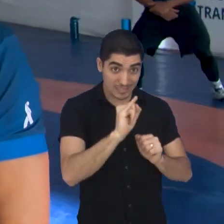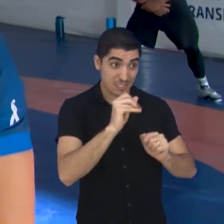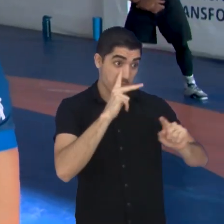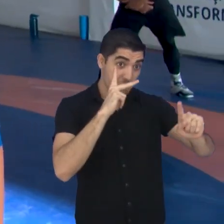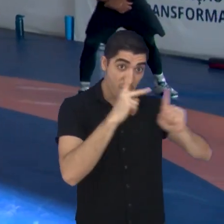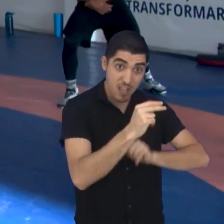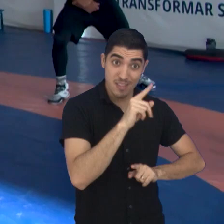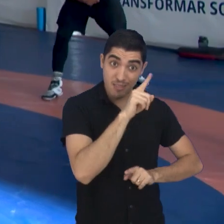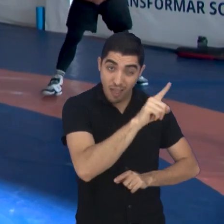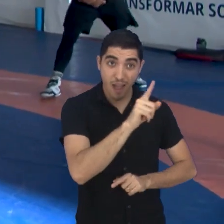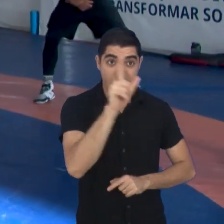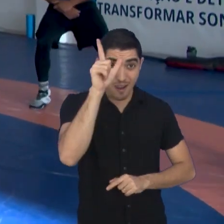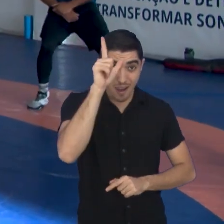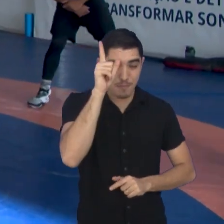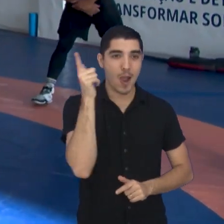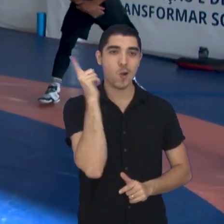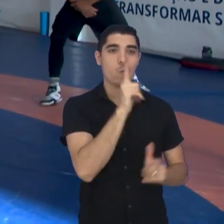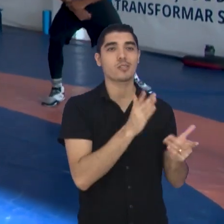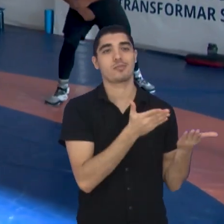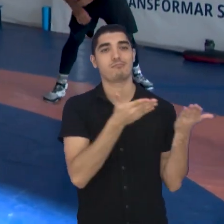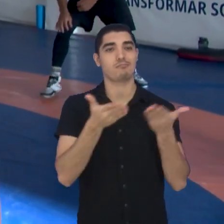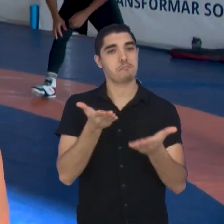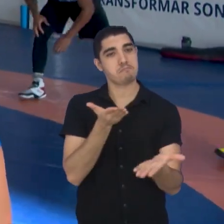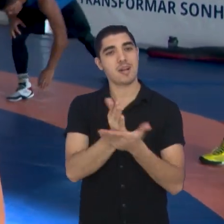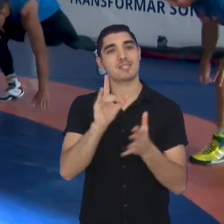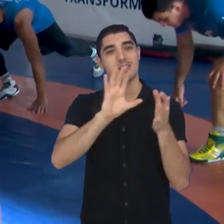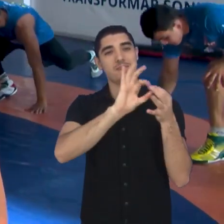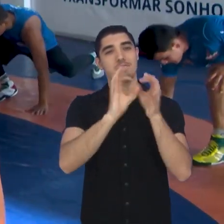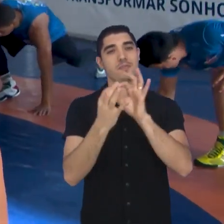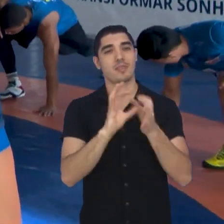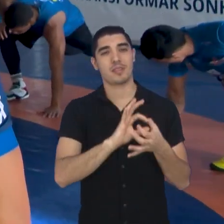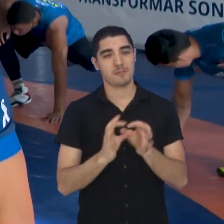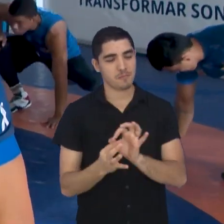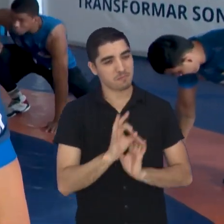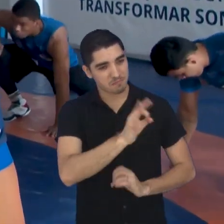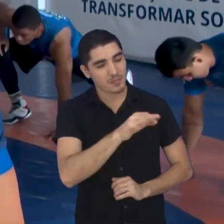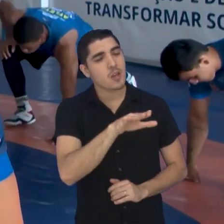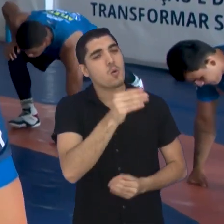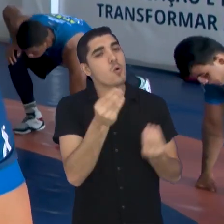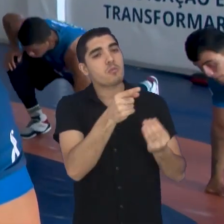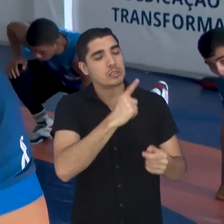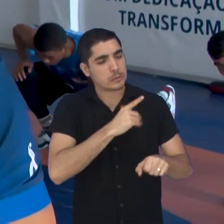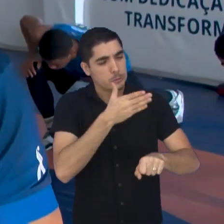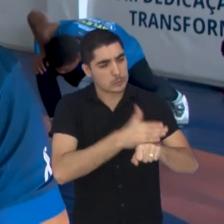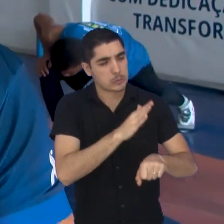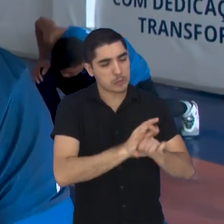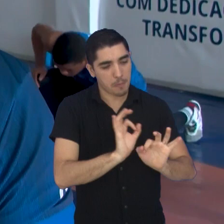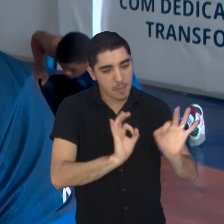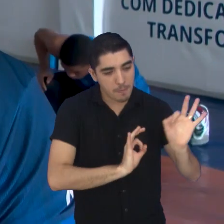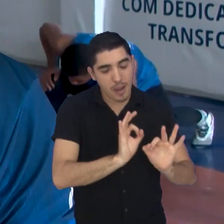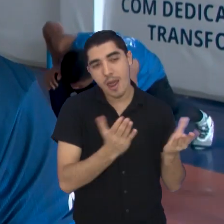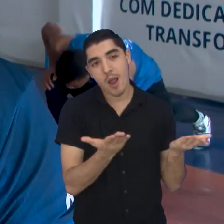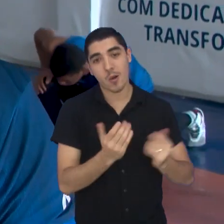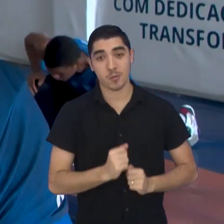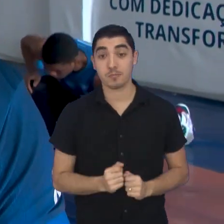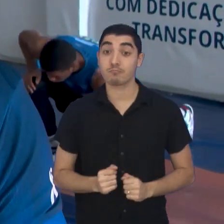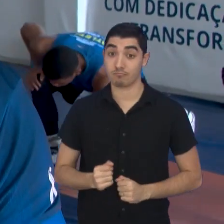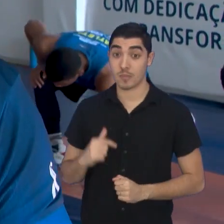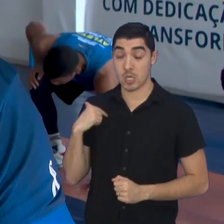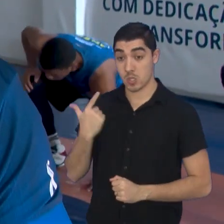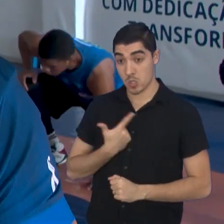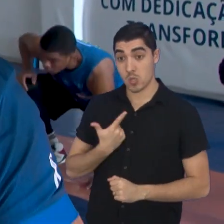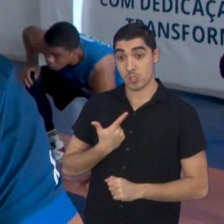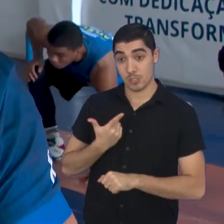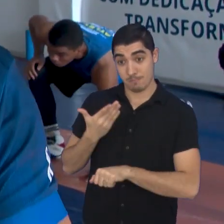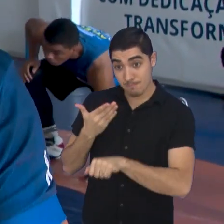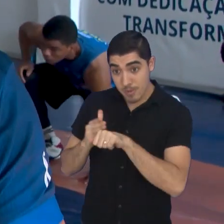Olimpíada, né, Laís? Como é que você está se preparando, enfim, para esse pré-olímpico que acontece no dia 10 e 11 de maio? Bom, a preparação,